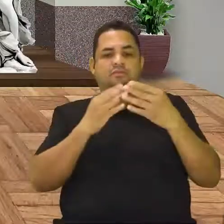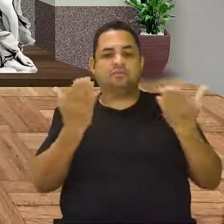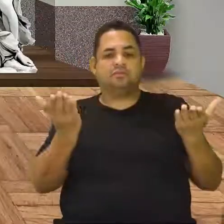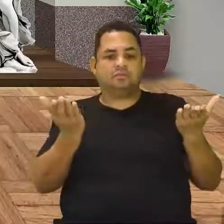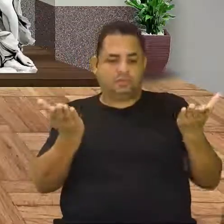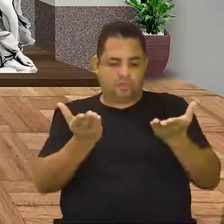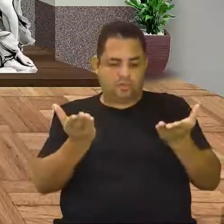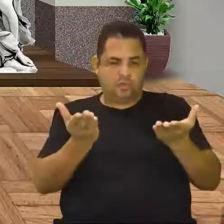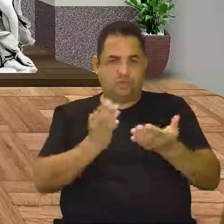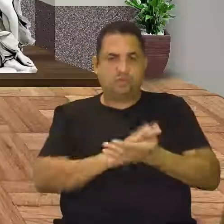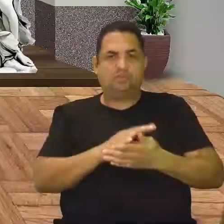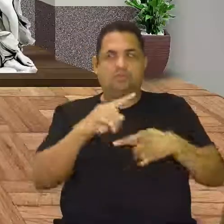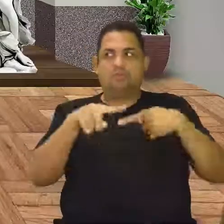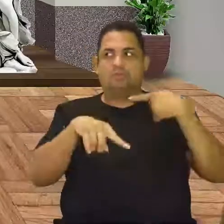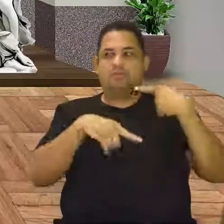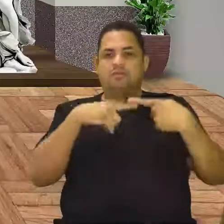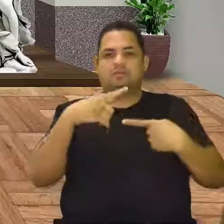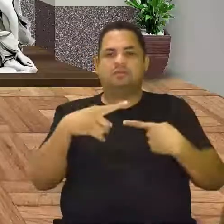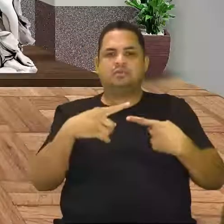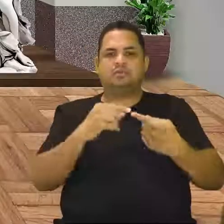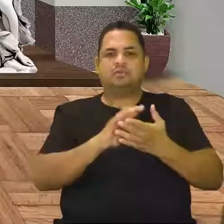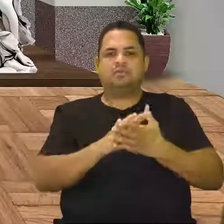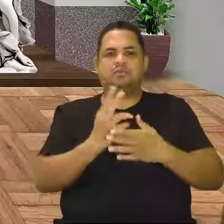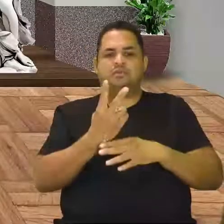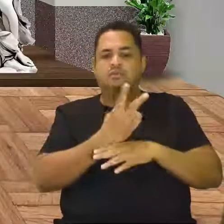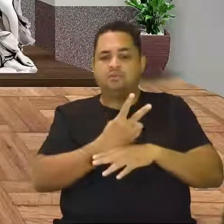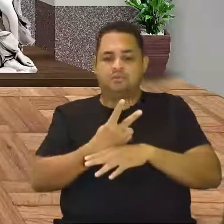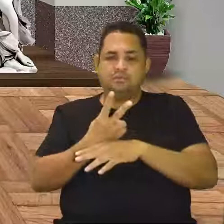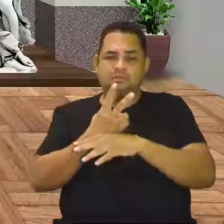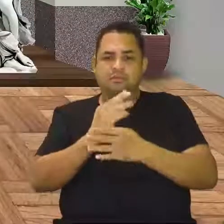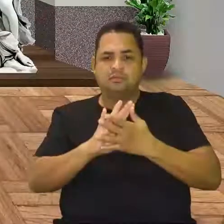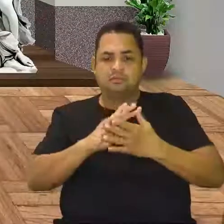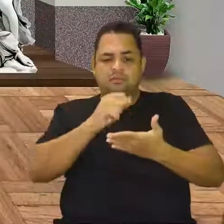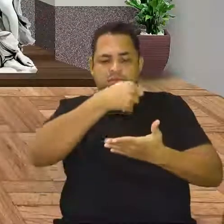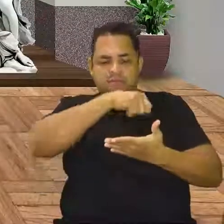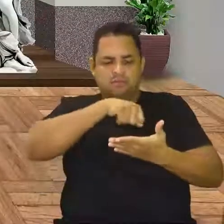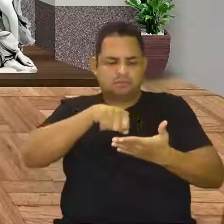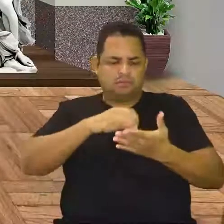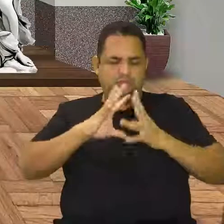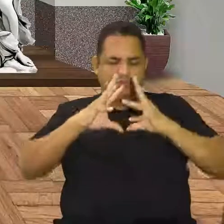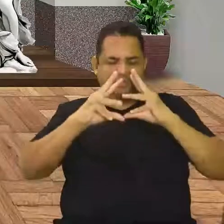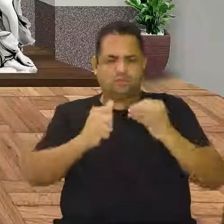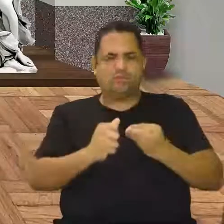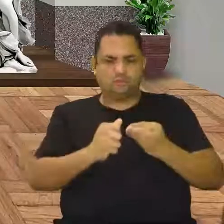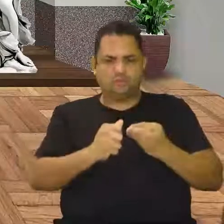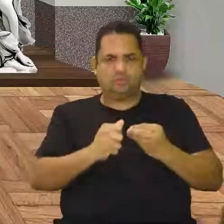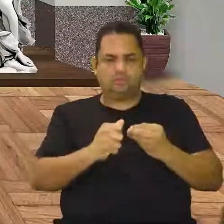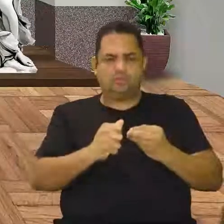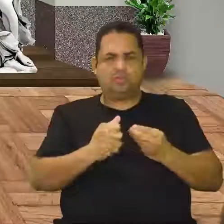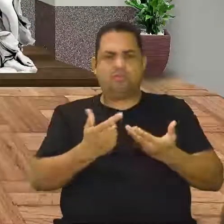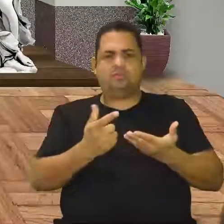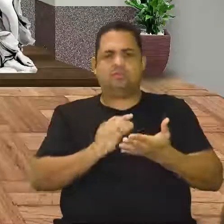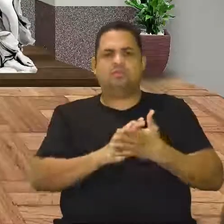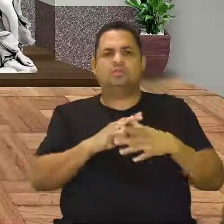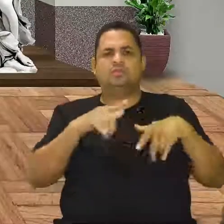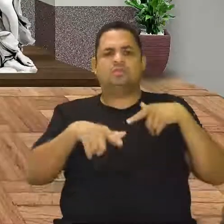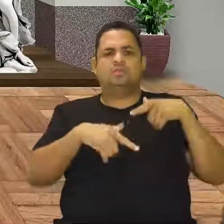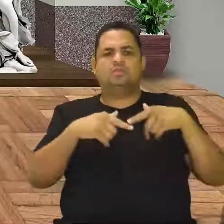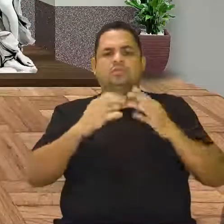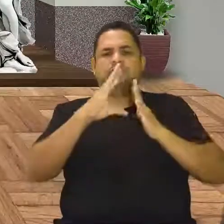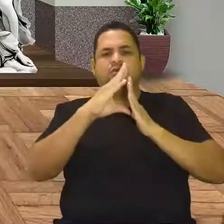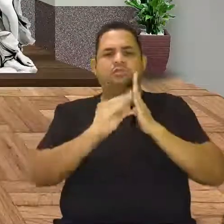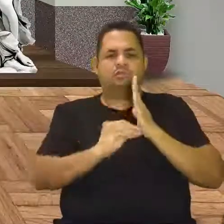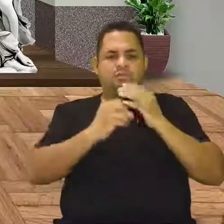hoje depois você vai procurar anotar tudo que for possível eu vou trabalhar